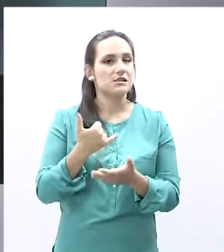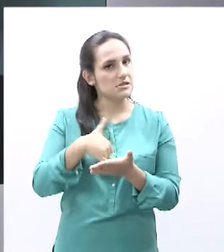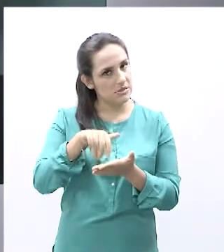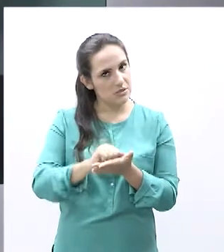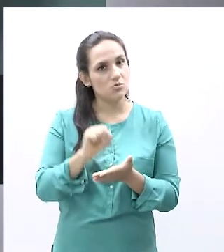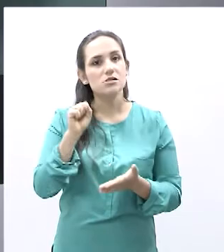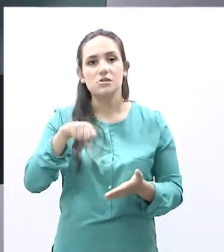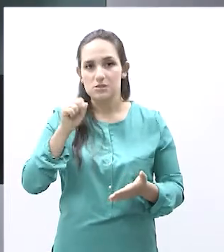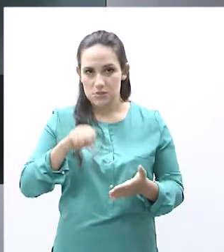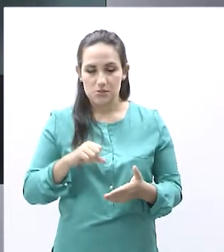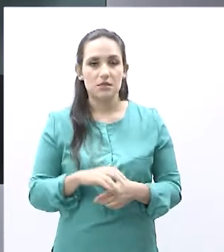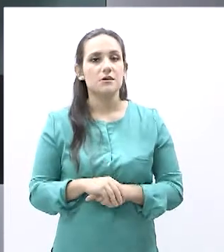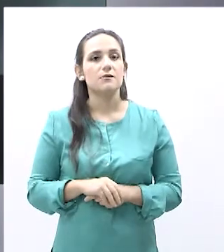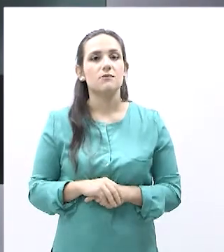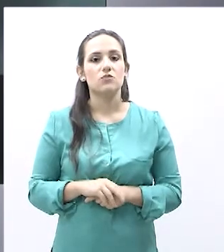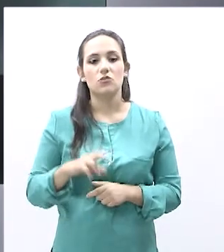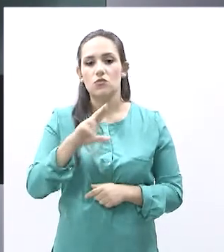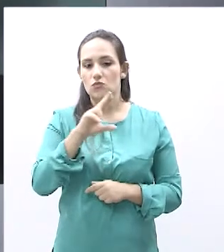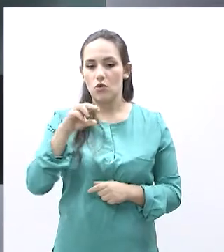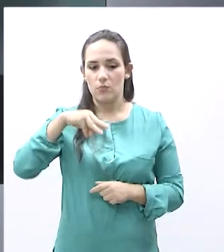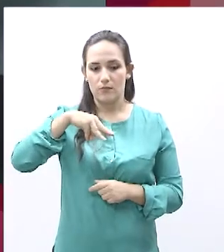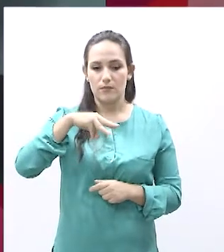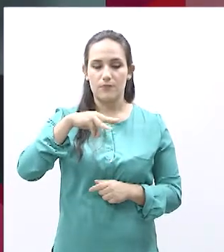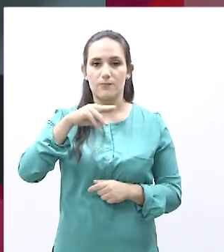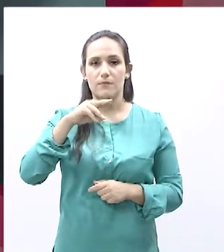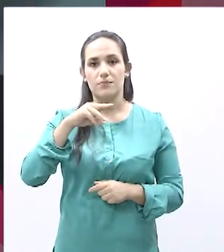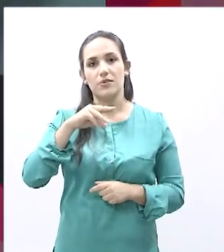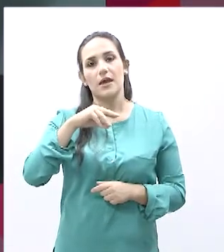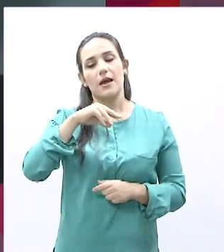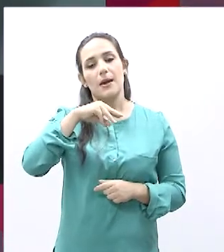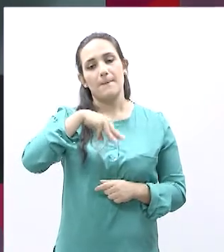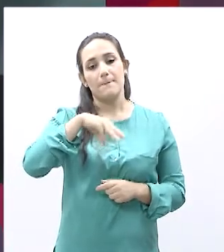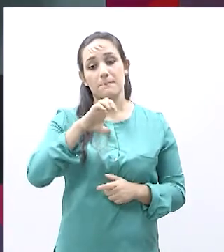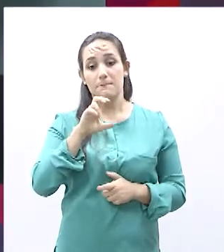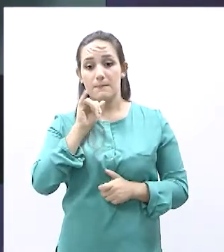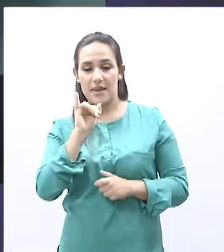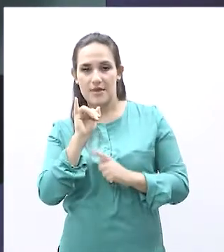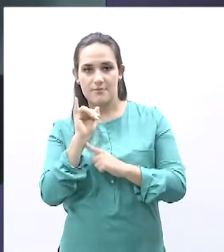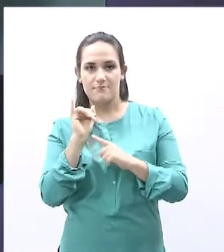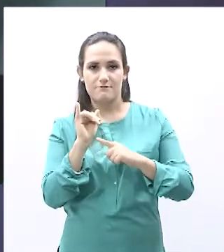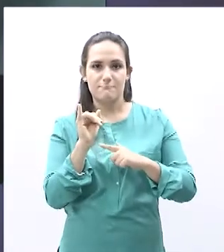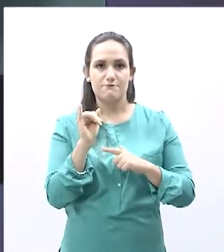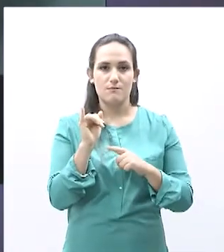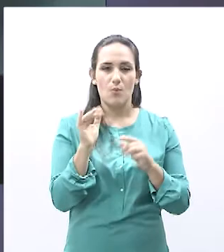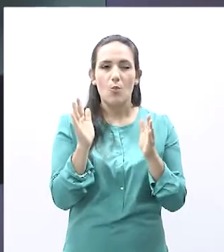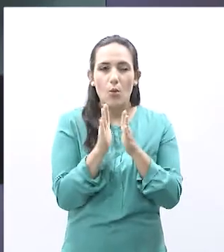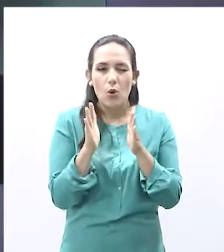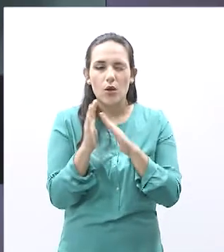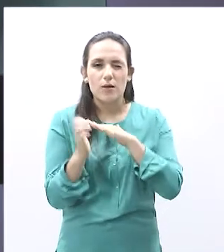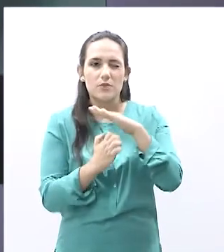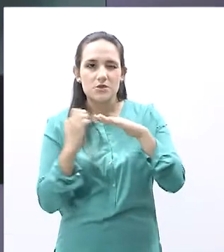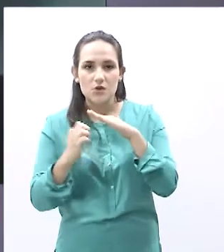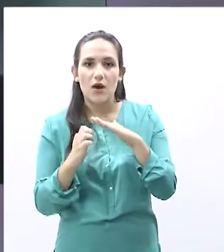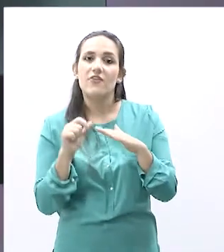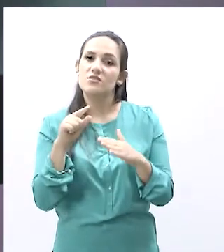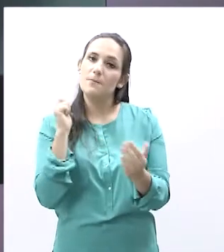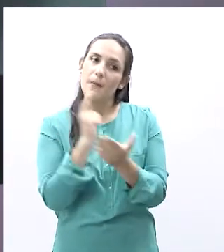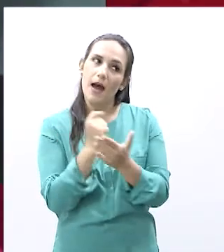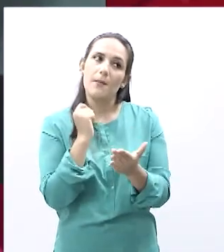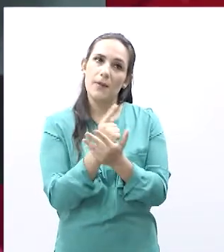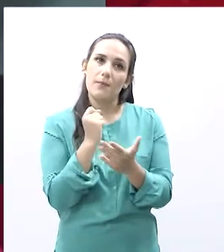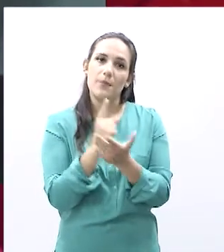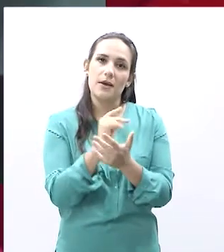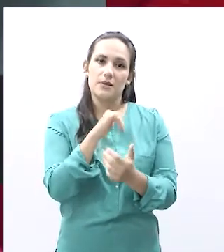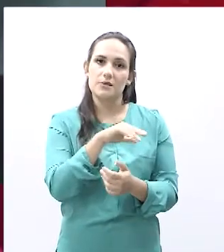inscrever para ser um microempreendedor individual e ter uma contribuição reduzida e